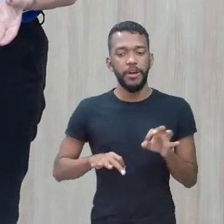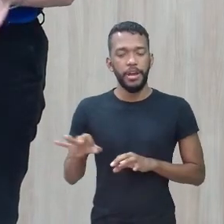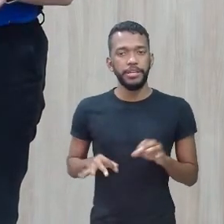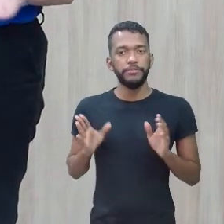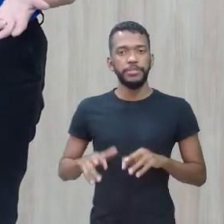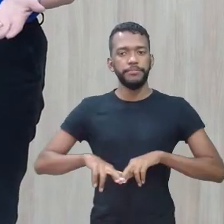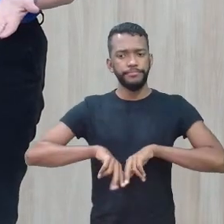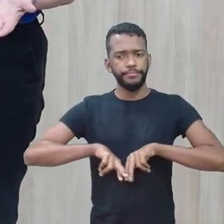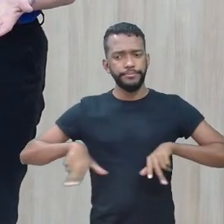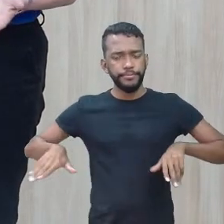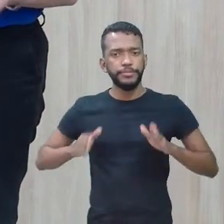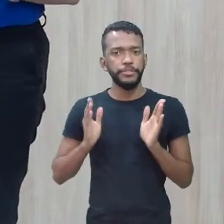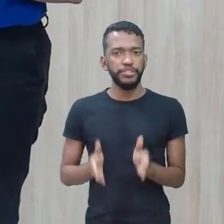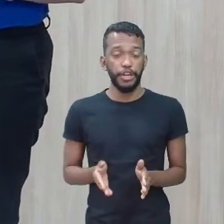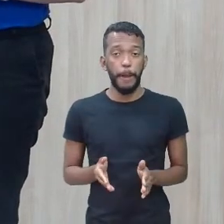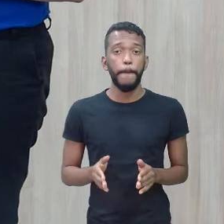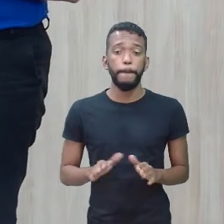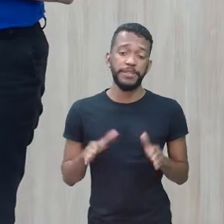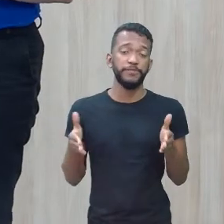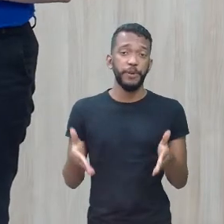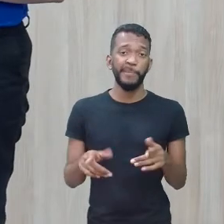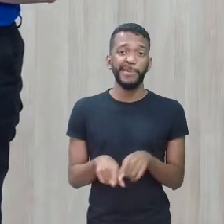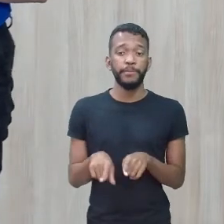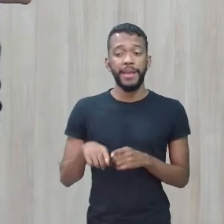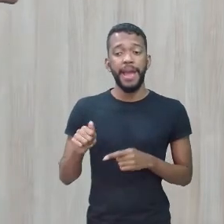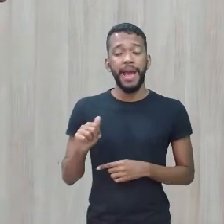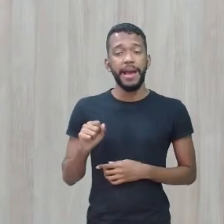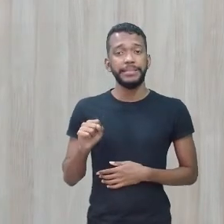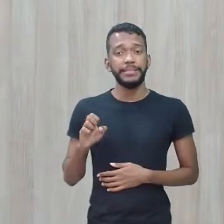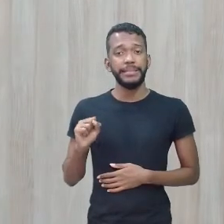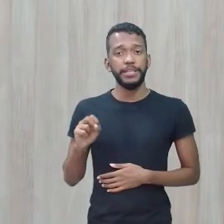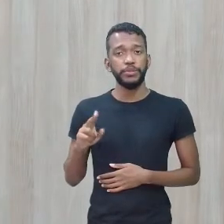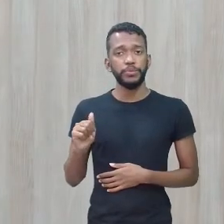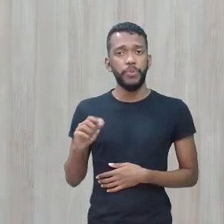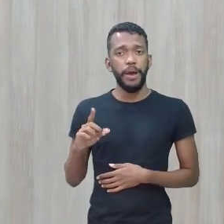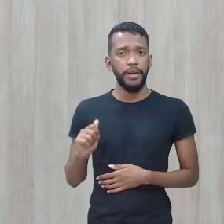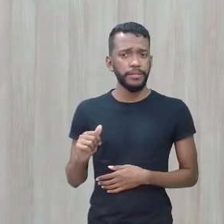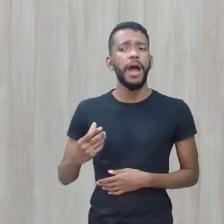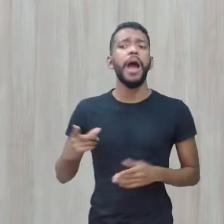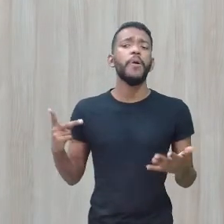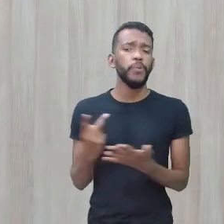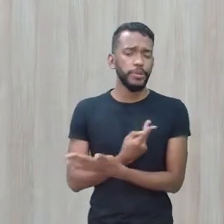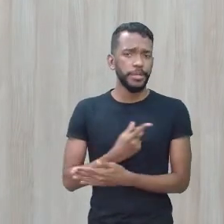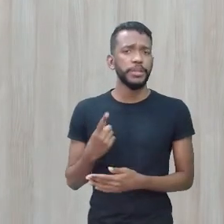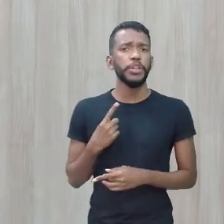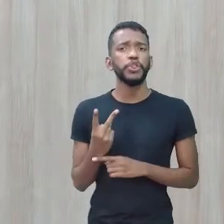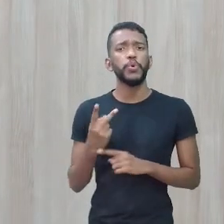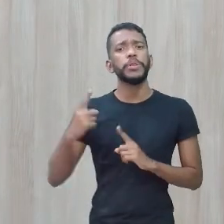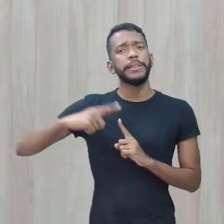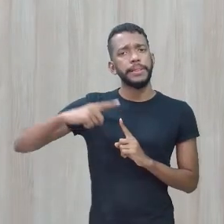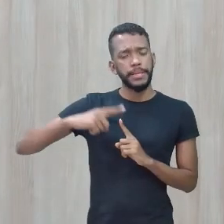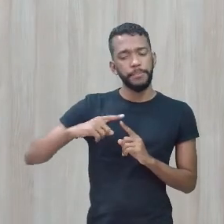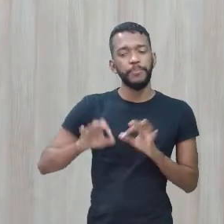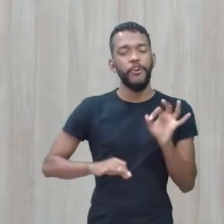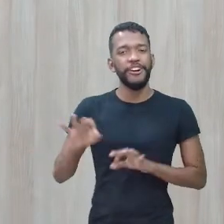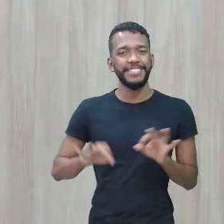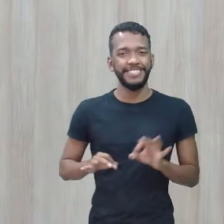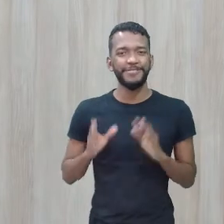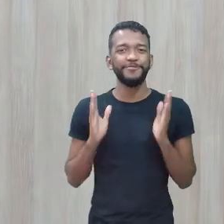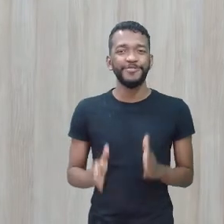células, especificamente. Então, a reprodução assexuada, ela acontece nesses dois tipos de